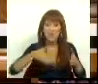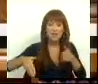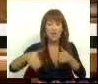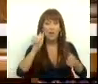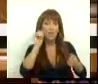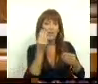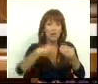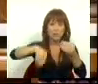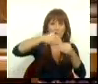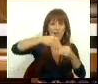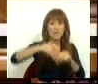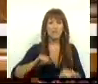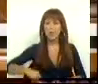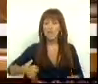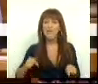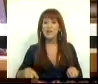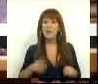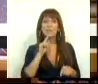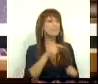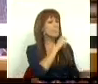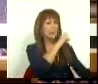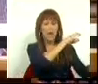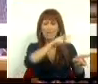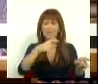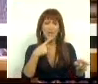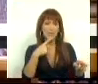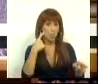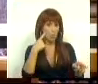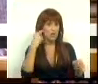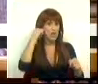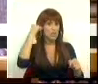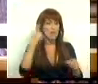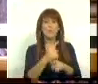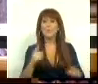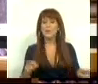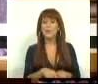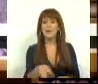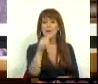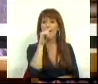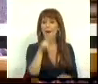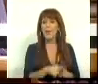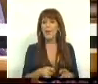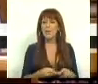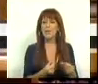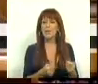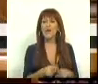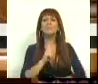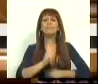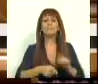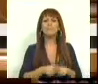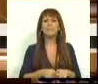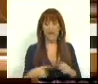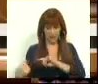Rio+20. Os Verdes fazem aqui uma chamada de atenção muito particular para o facto de a água ser uma matéria